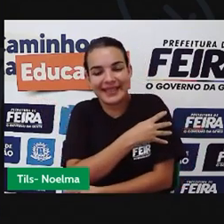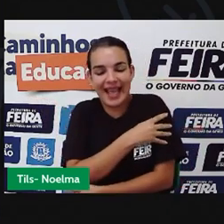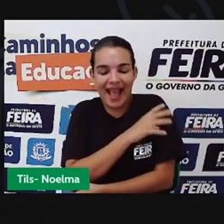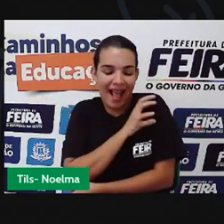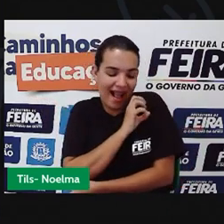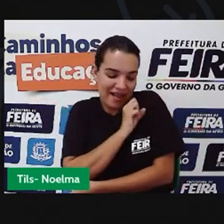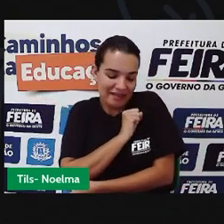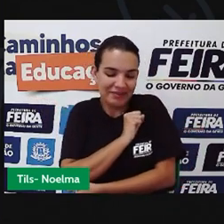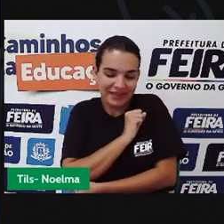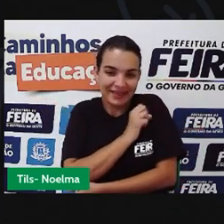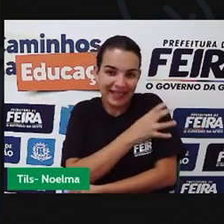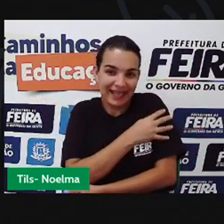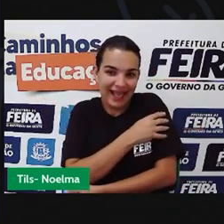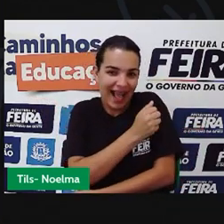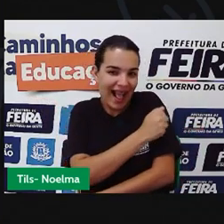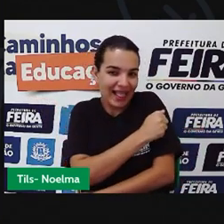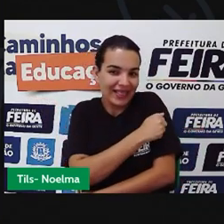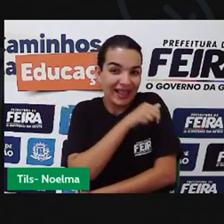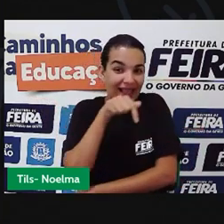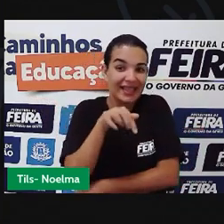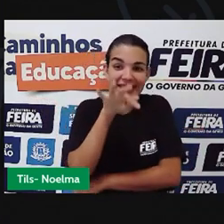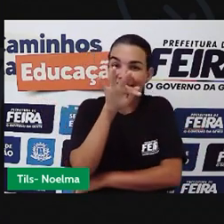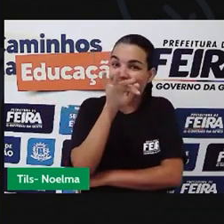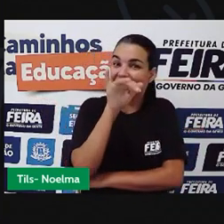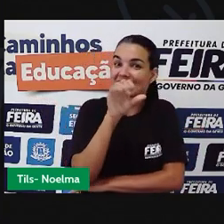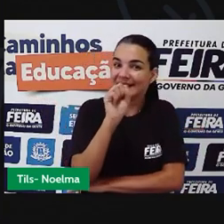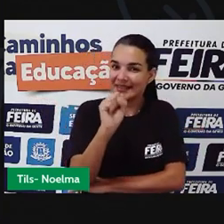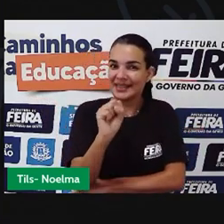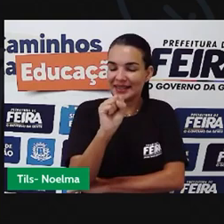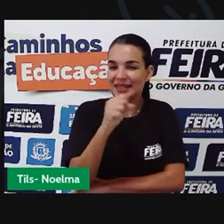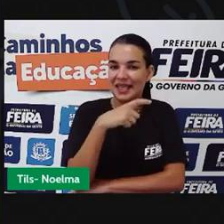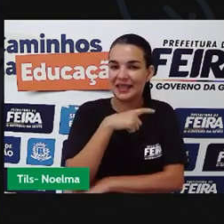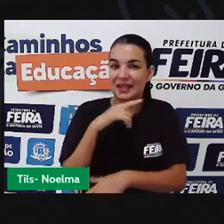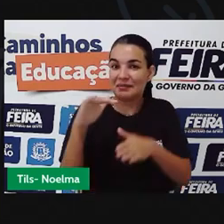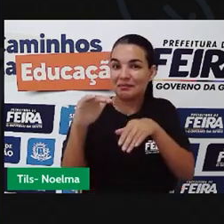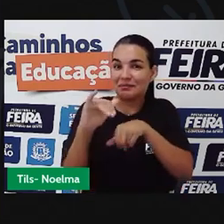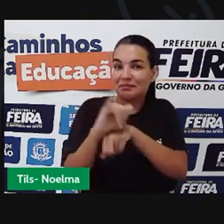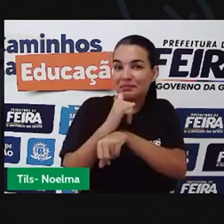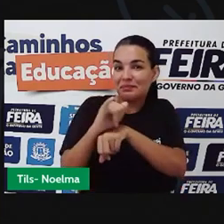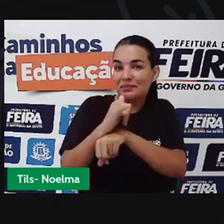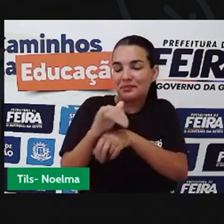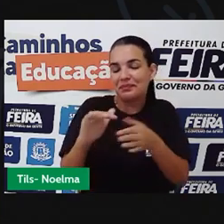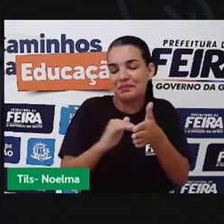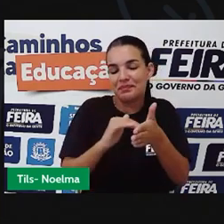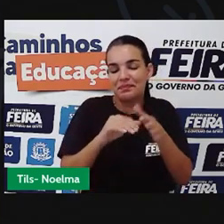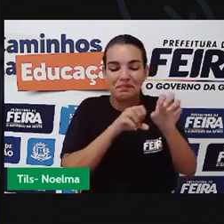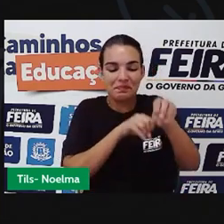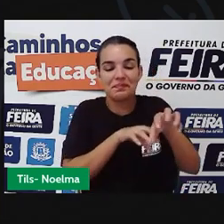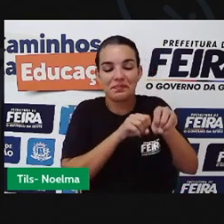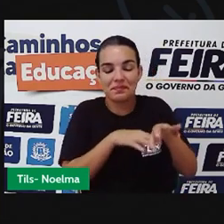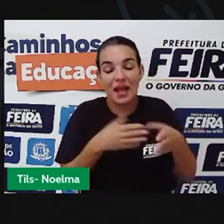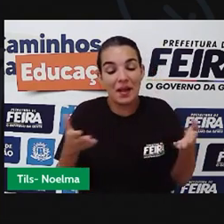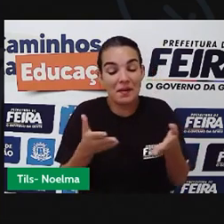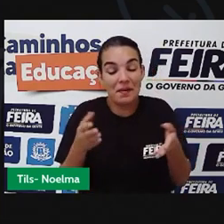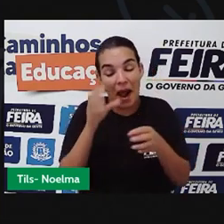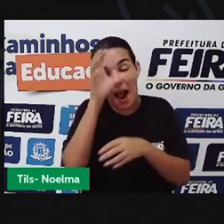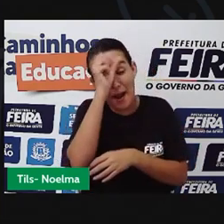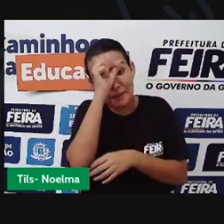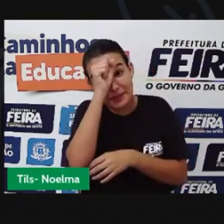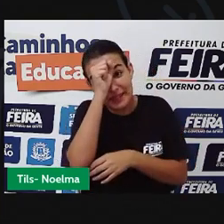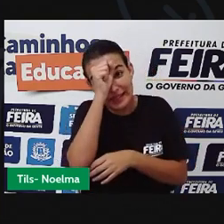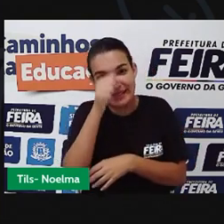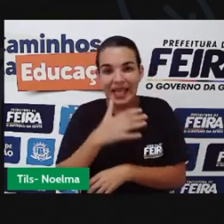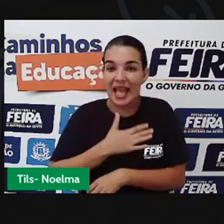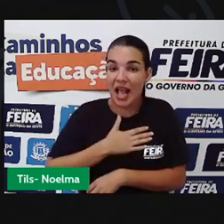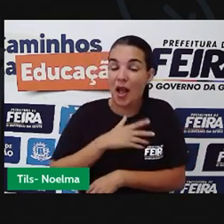amados e queridos quartos anos da cidade Feira de Santana, em nosso canal, para mais um momento de muito